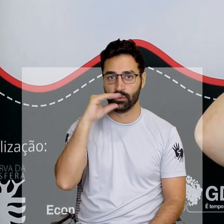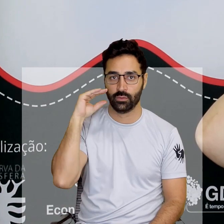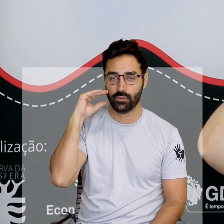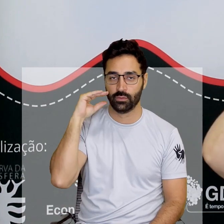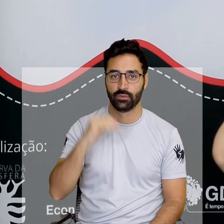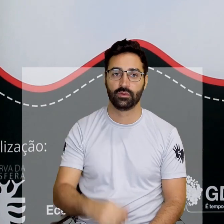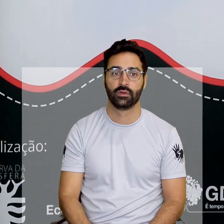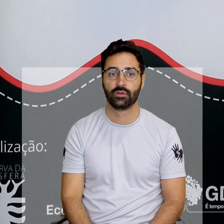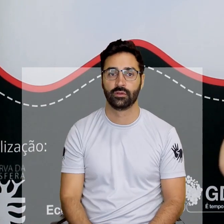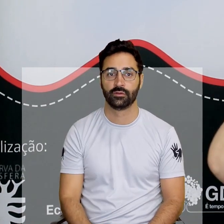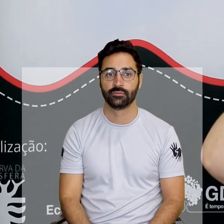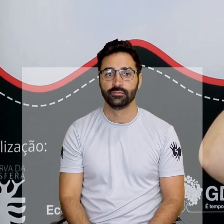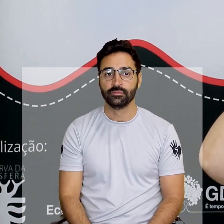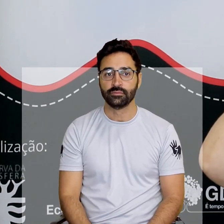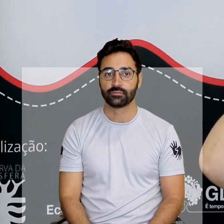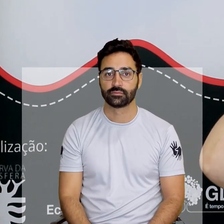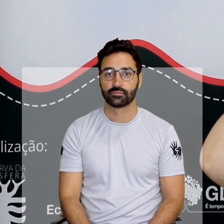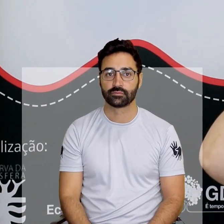Adulto.